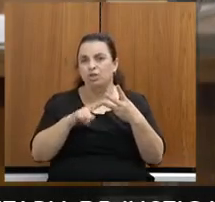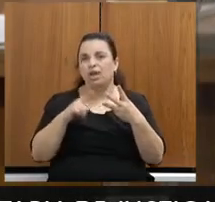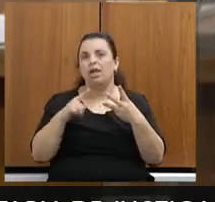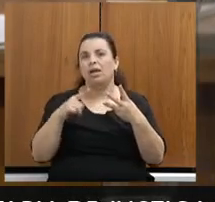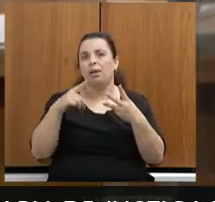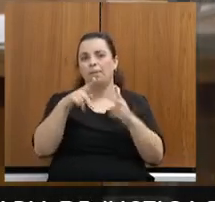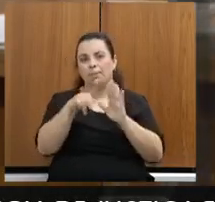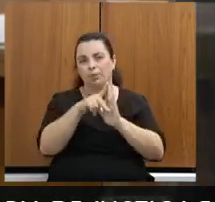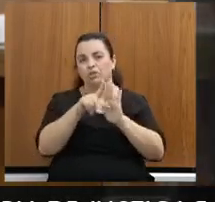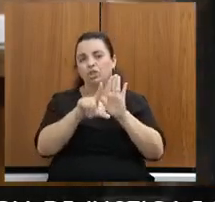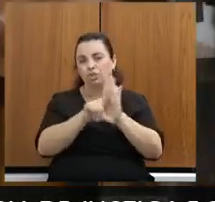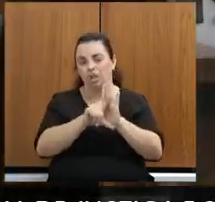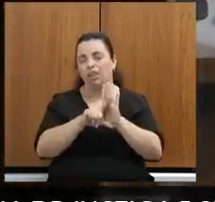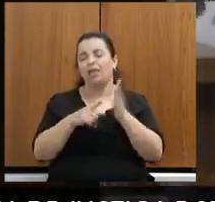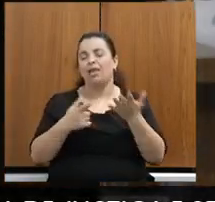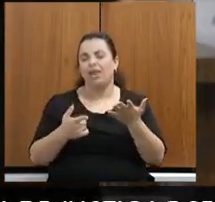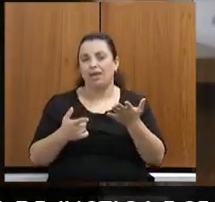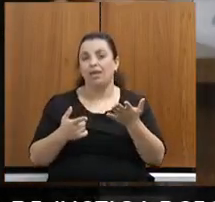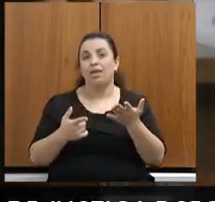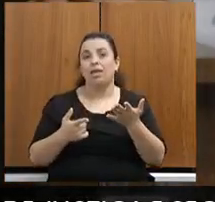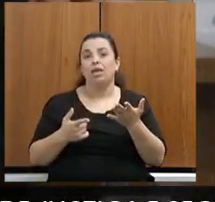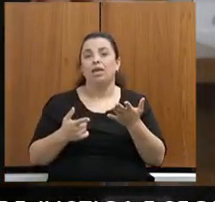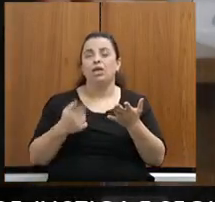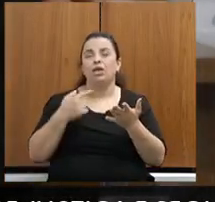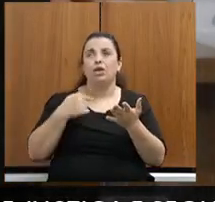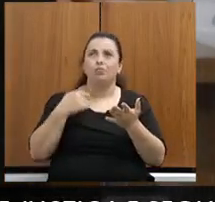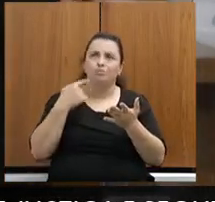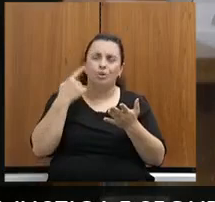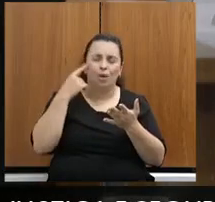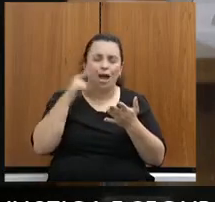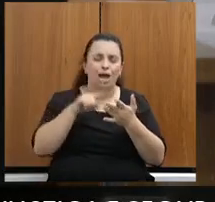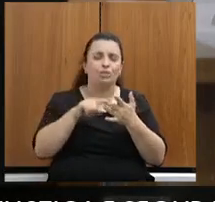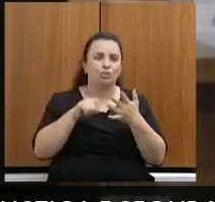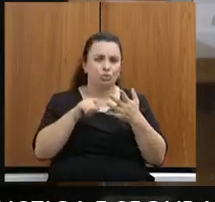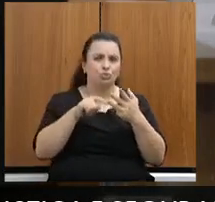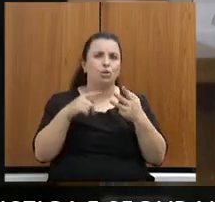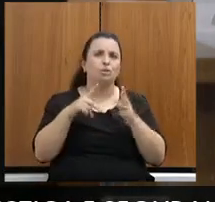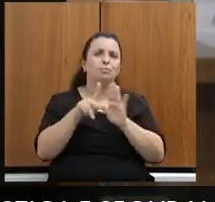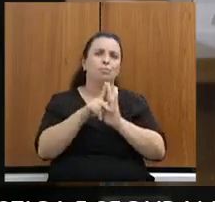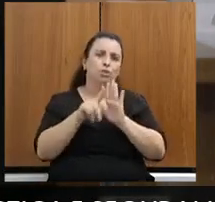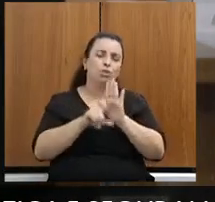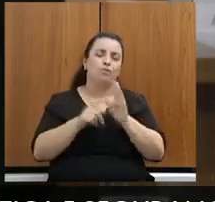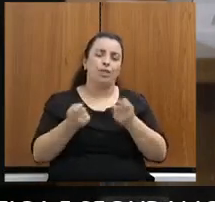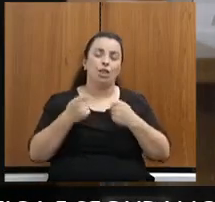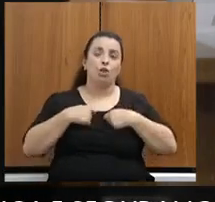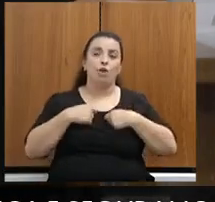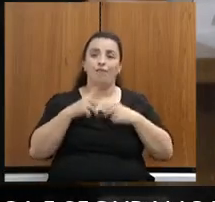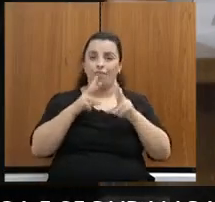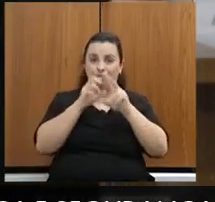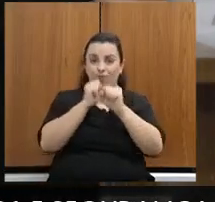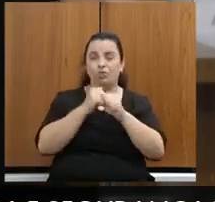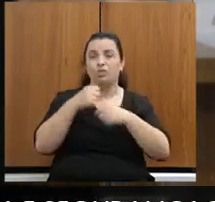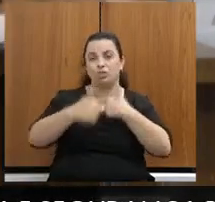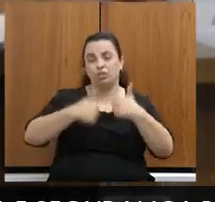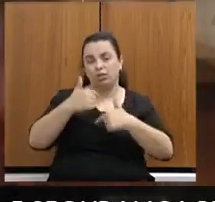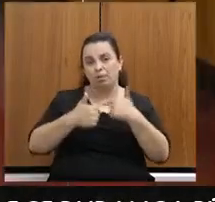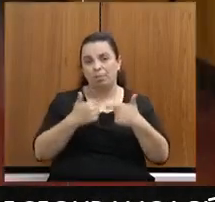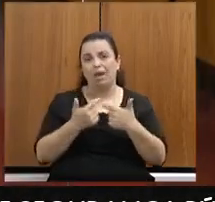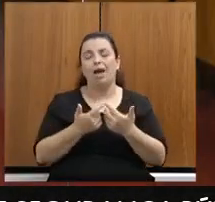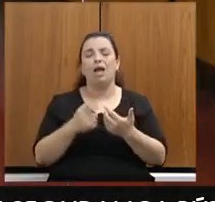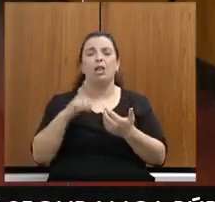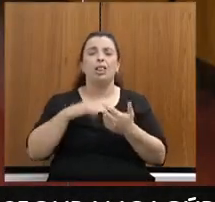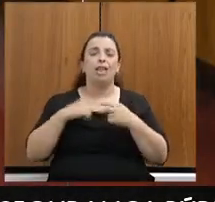para a gente acredita que esses projetos de dar um novo vigor nós teremos mais promoções as penas uma